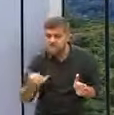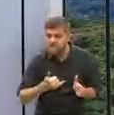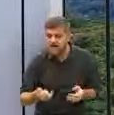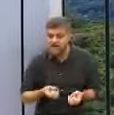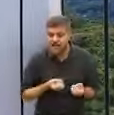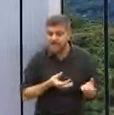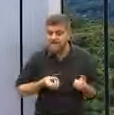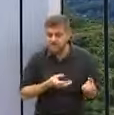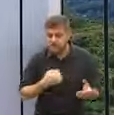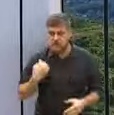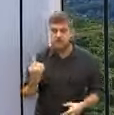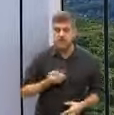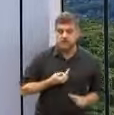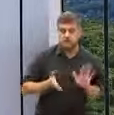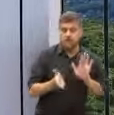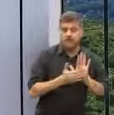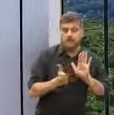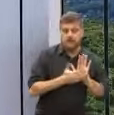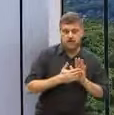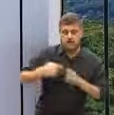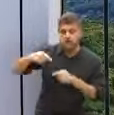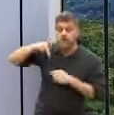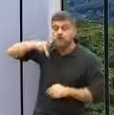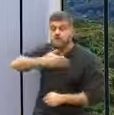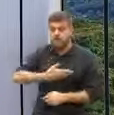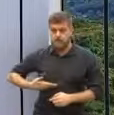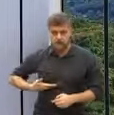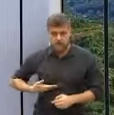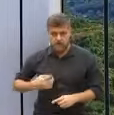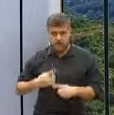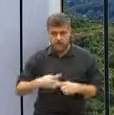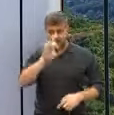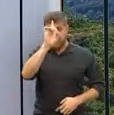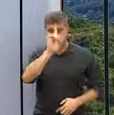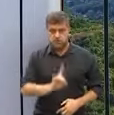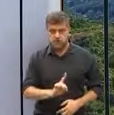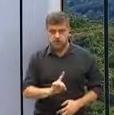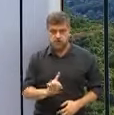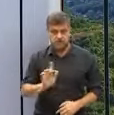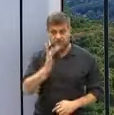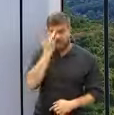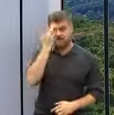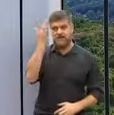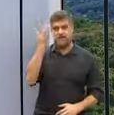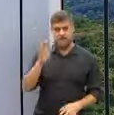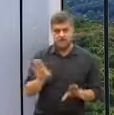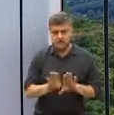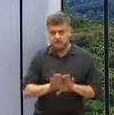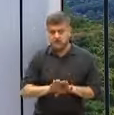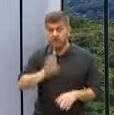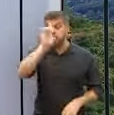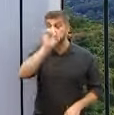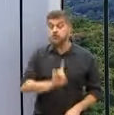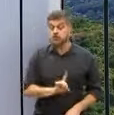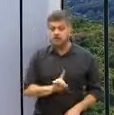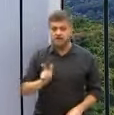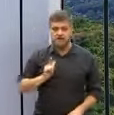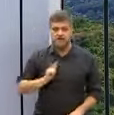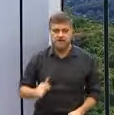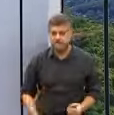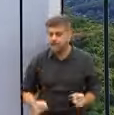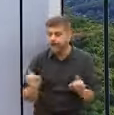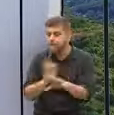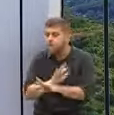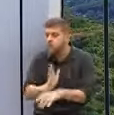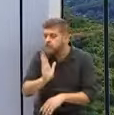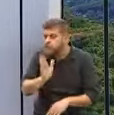propor políticas públicas de melhoria desse atendimento. Porque nós precisamos entender que tudo que é direito já não é coisa fácil. Quando você fala de direito, não é um